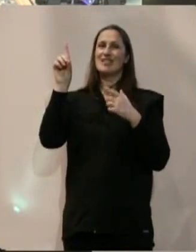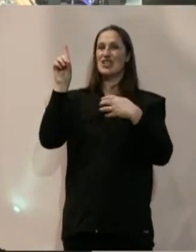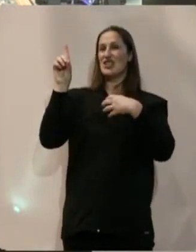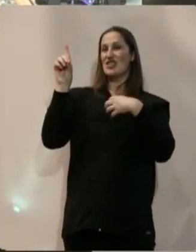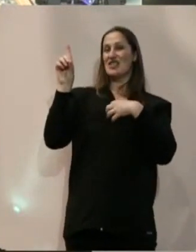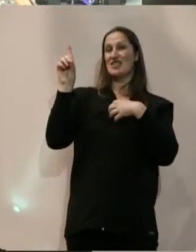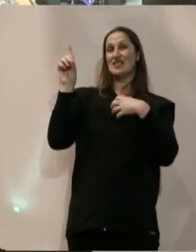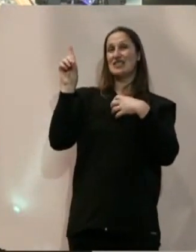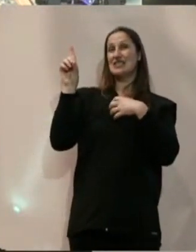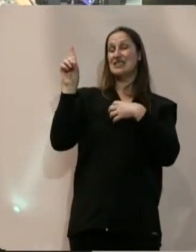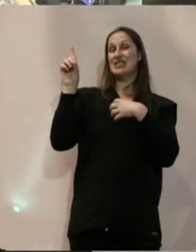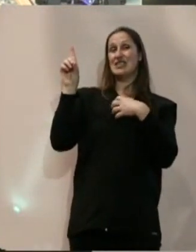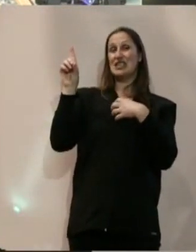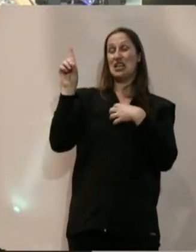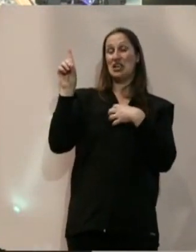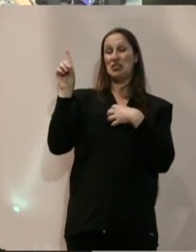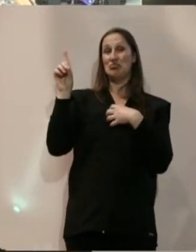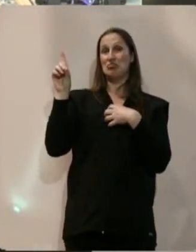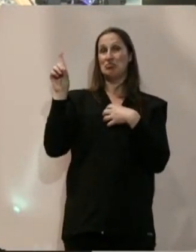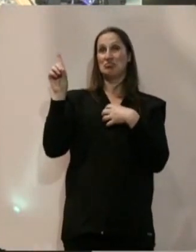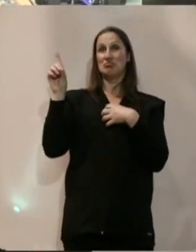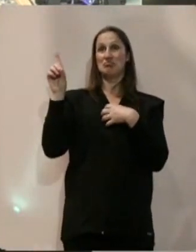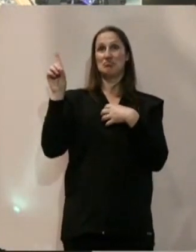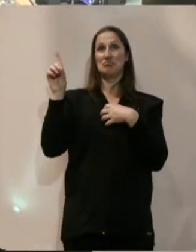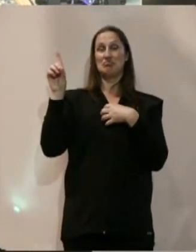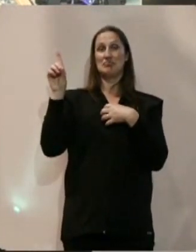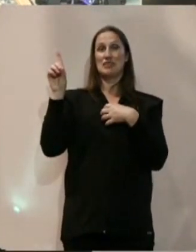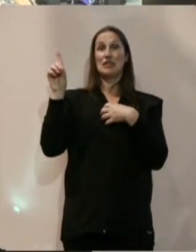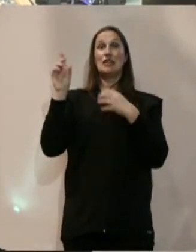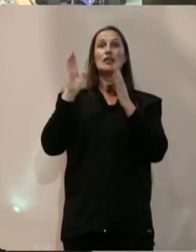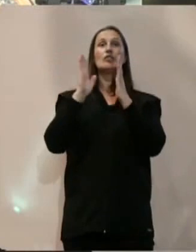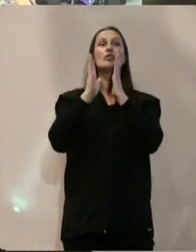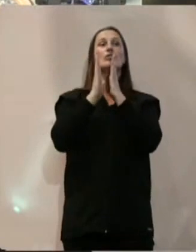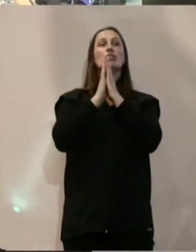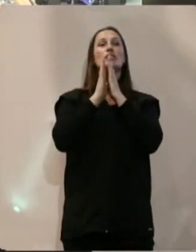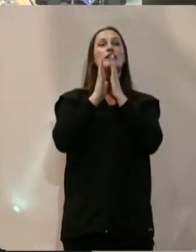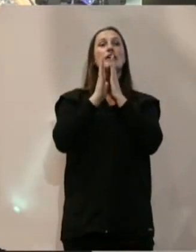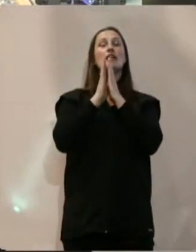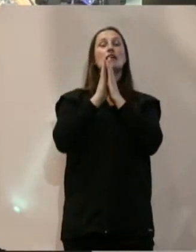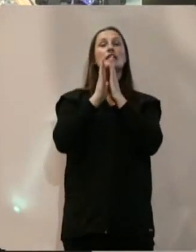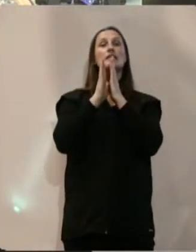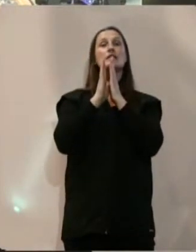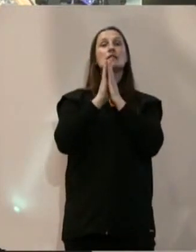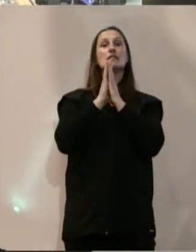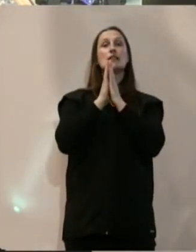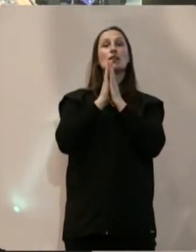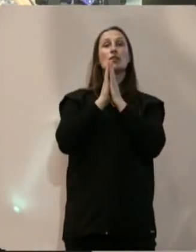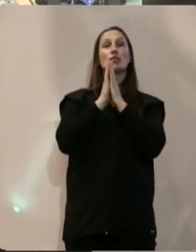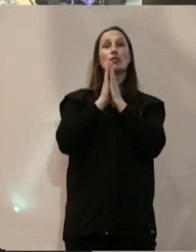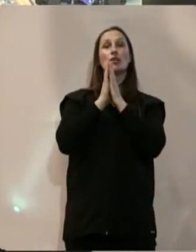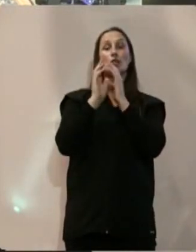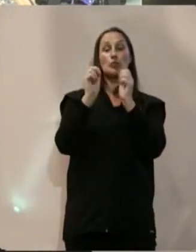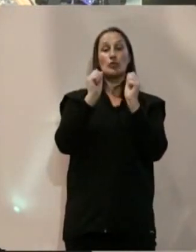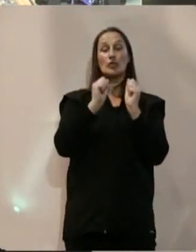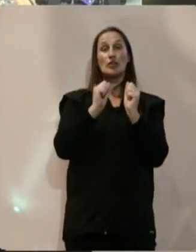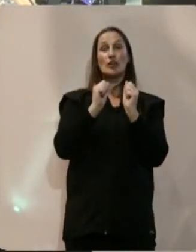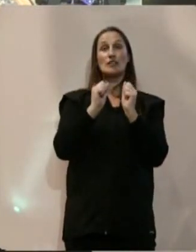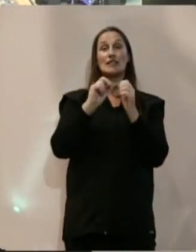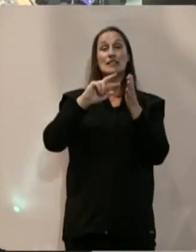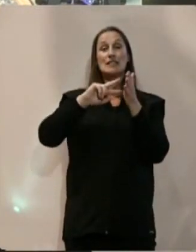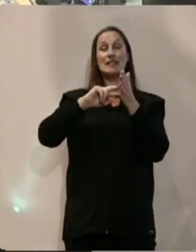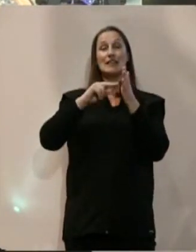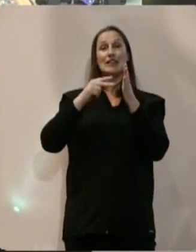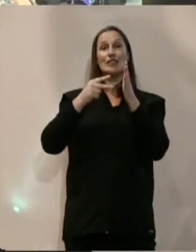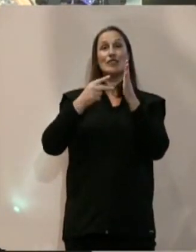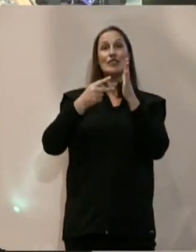eu recito isso ou aquilo. A oração poderosa tem a ver com uma conexão, tem a ver